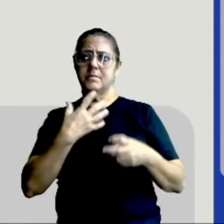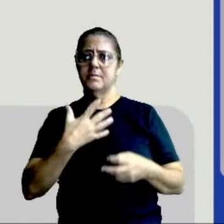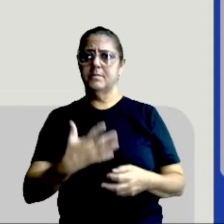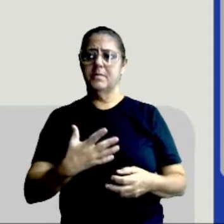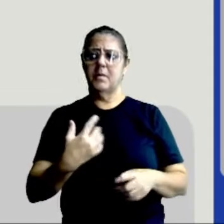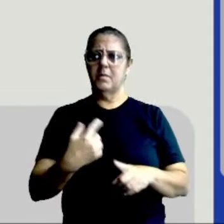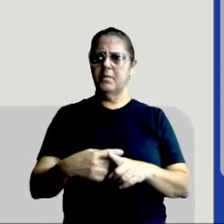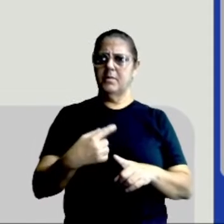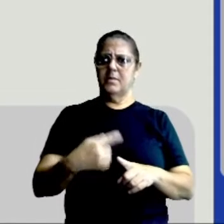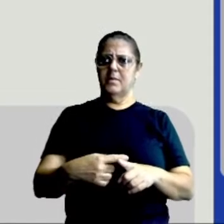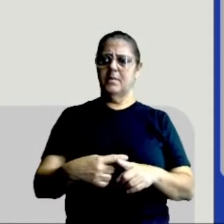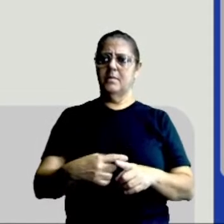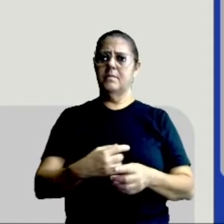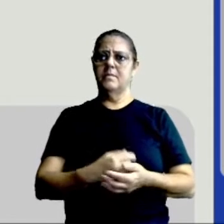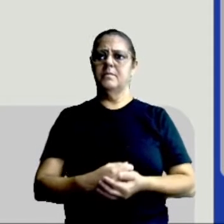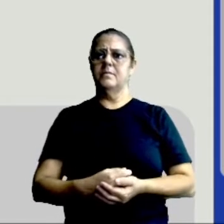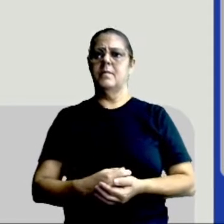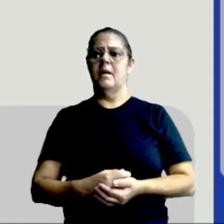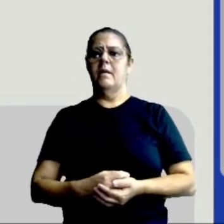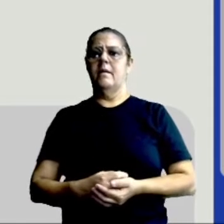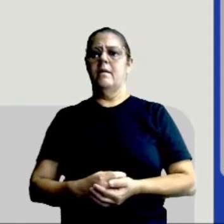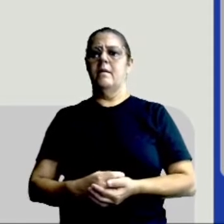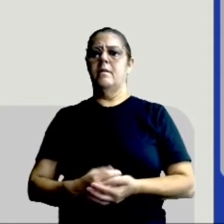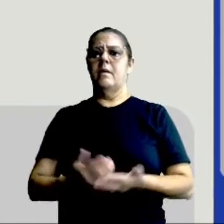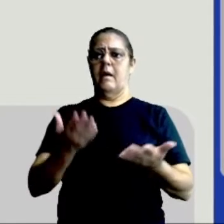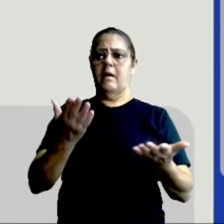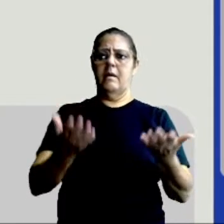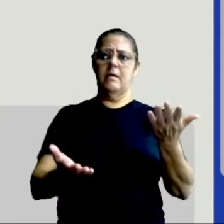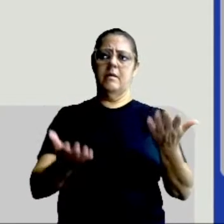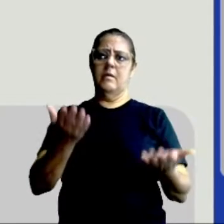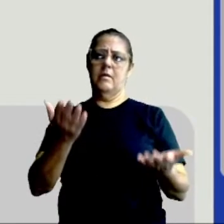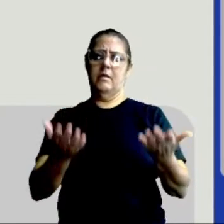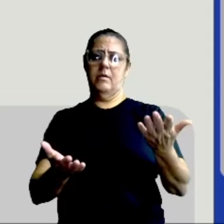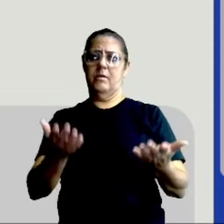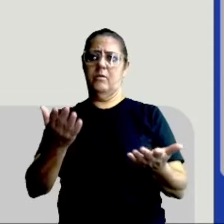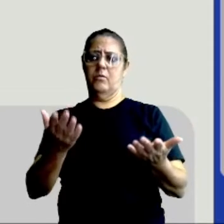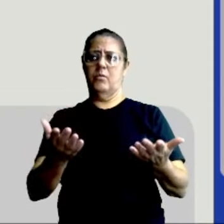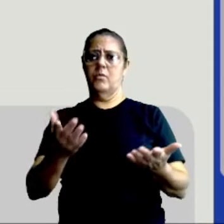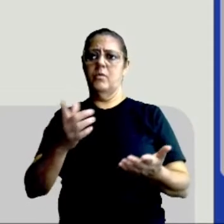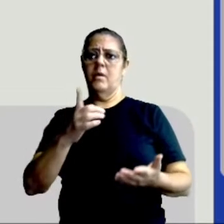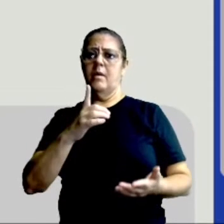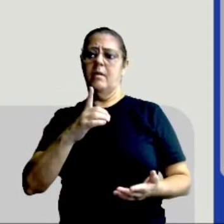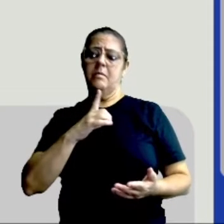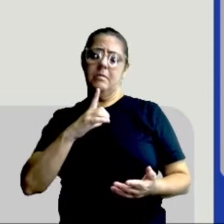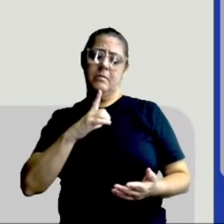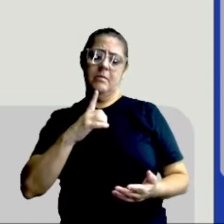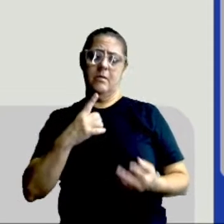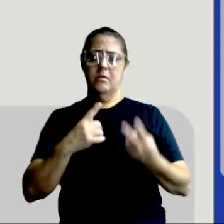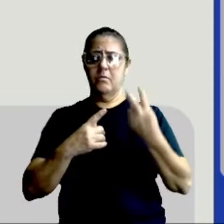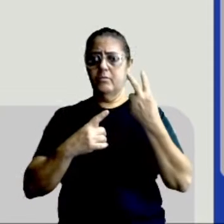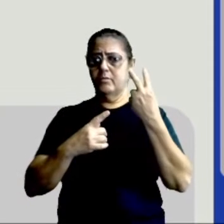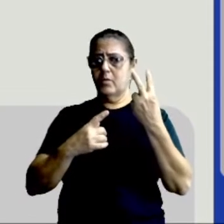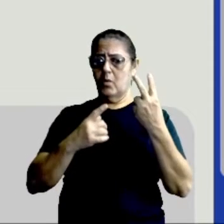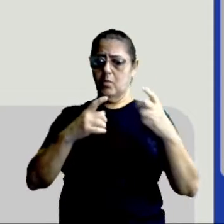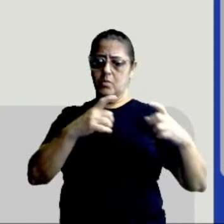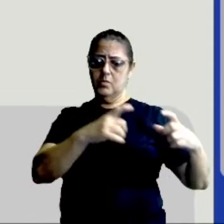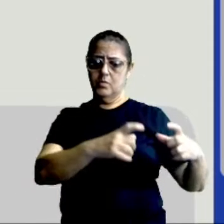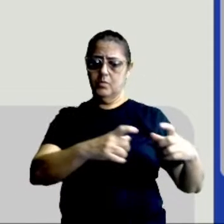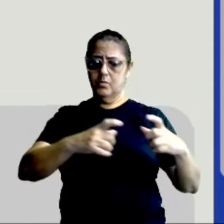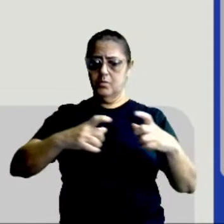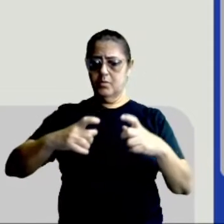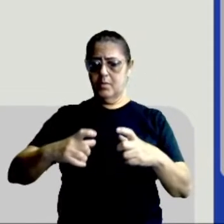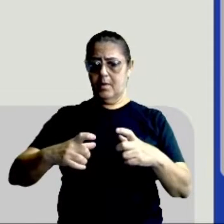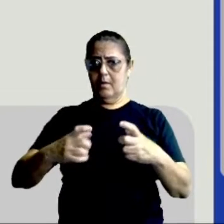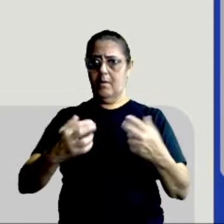tá? Por quê? No caso aqui de situações em equilíbrio, ó, nós temos os 2 pratos com os